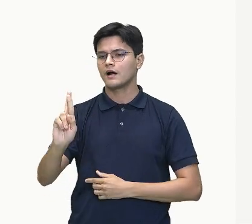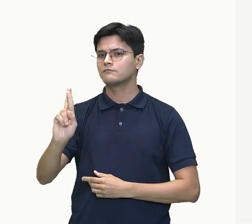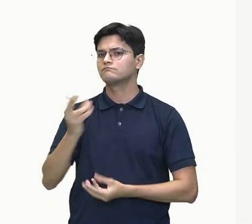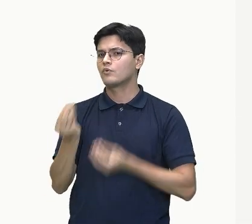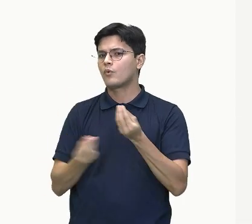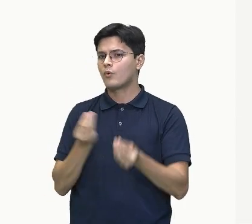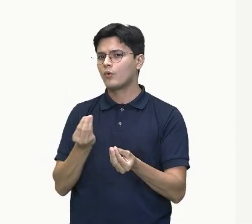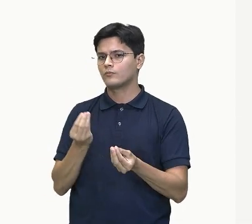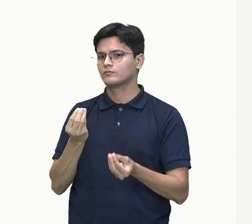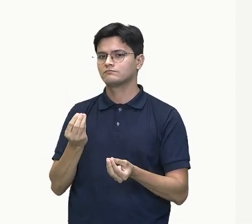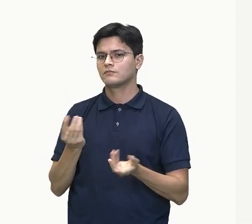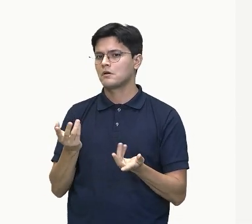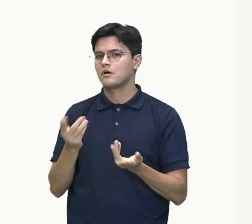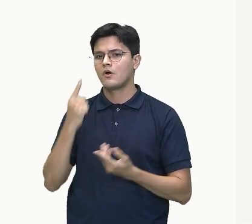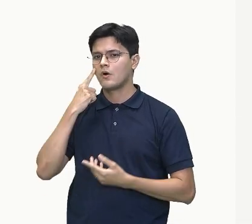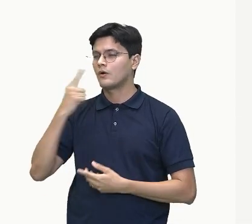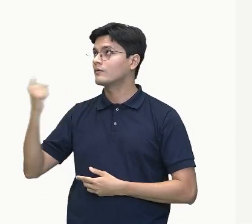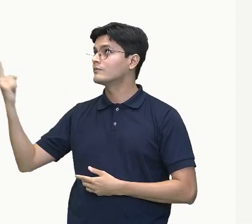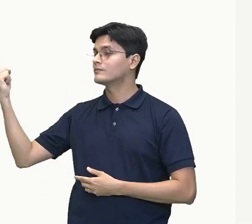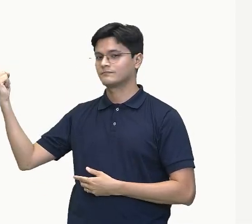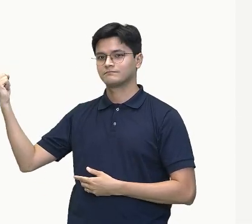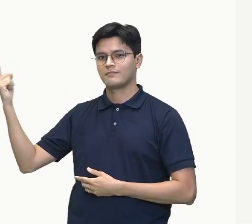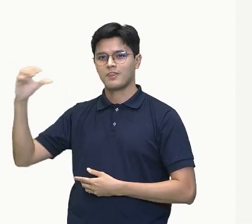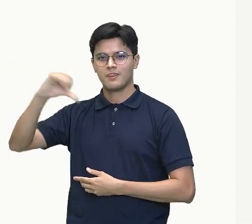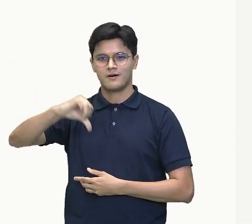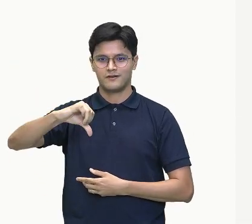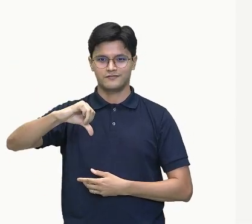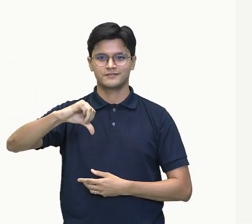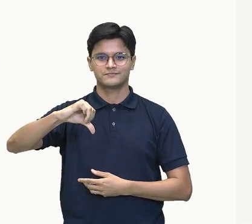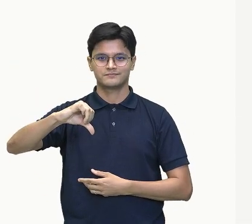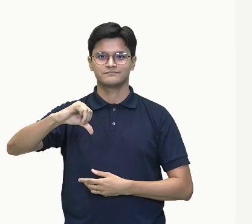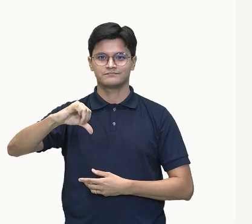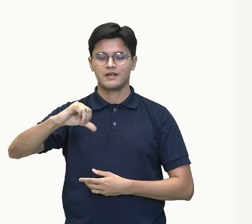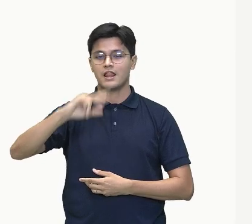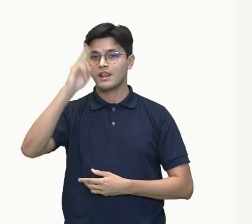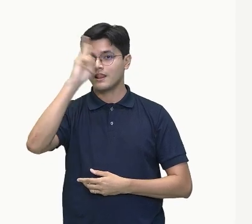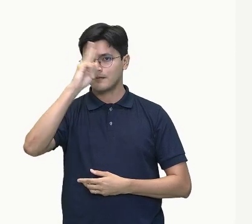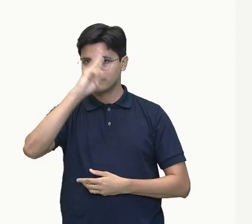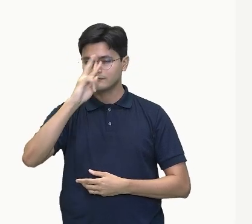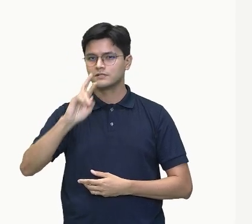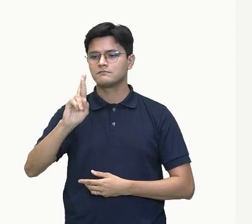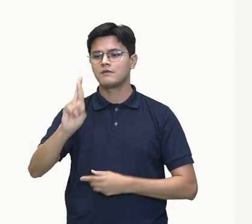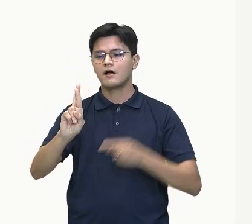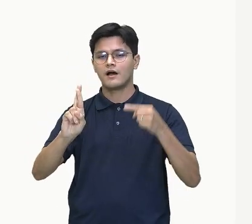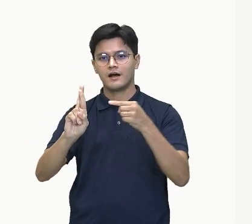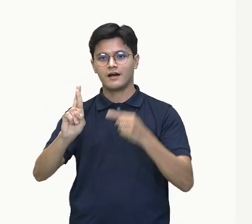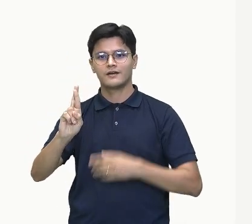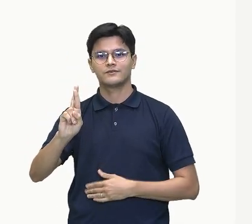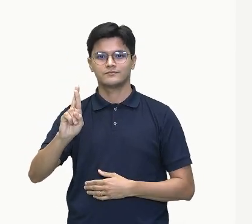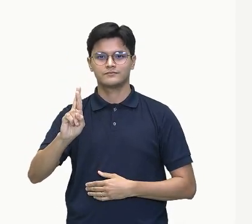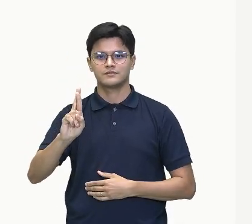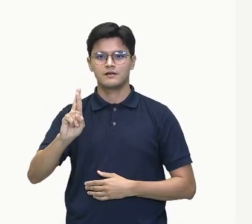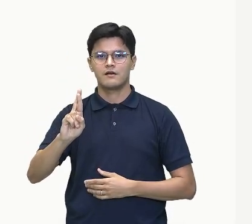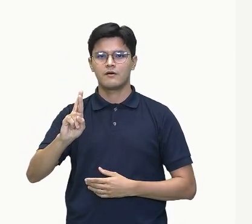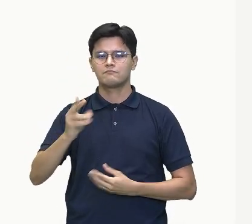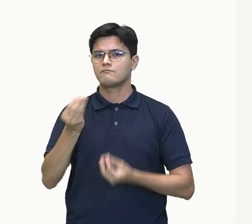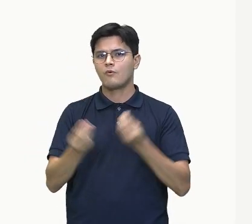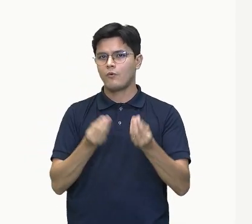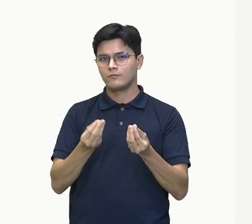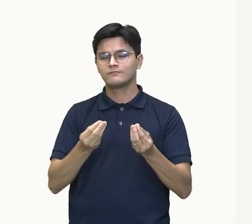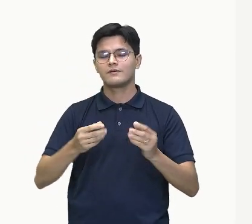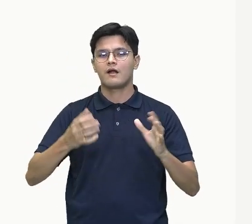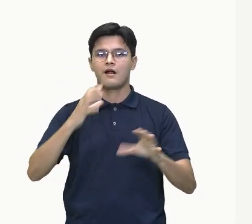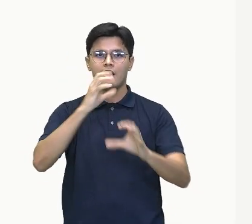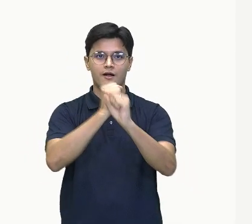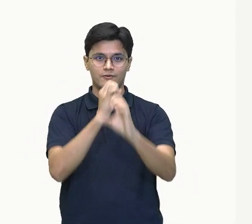tá? Então, se ele é igual a 9, significa que o raio, então, é a raiz de 9. Portanto, o raio vai ser igual a